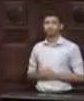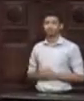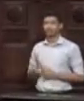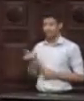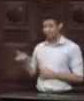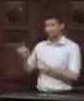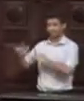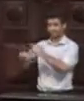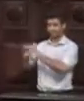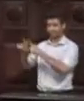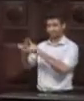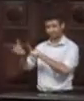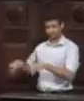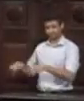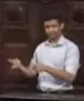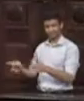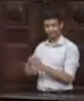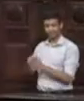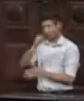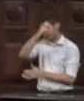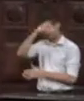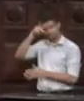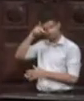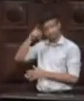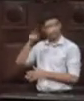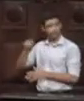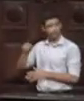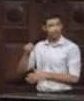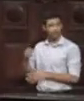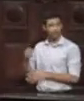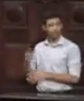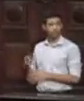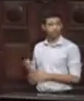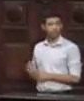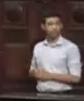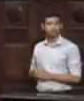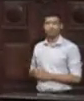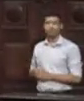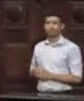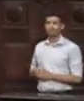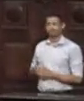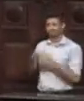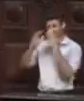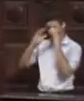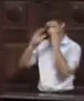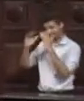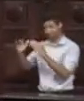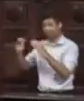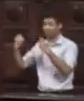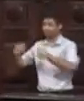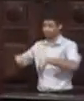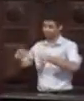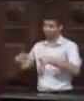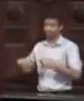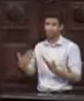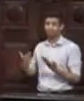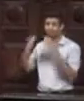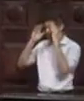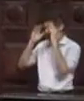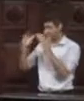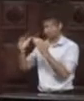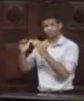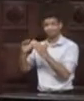servidor público, ele tem sido desrespeitado de uma forma